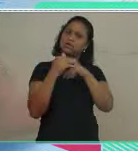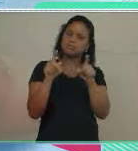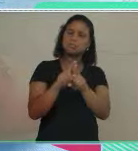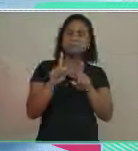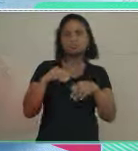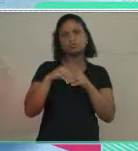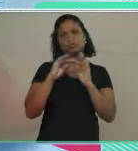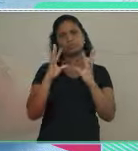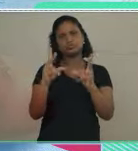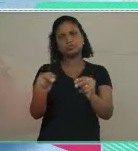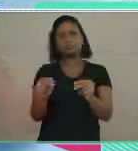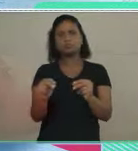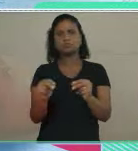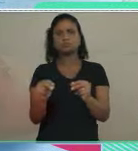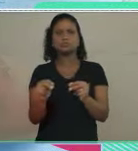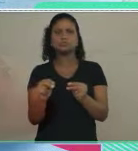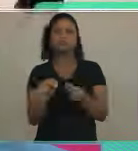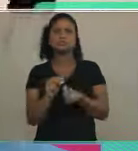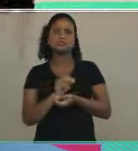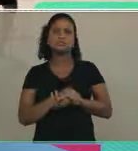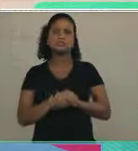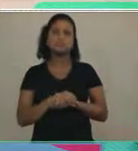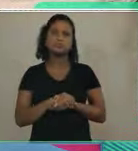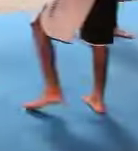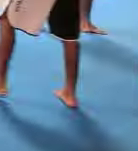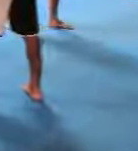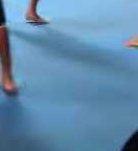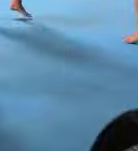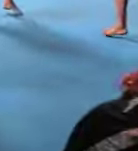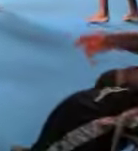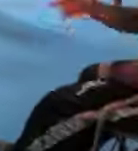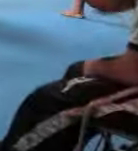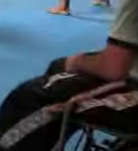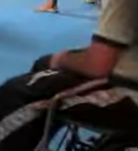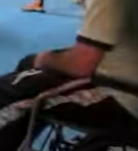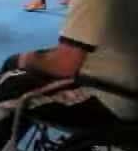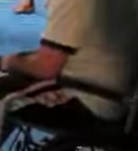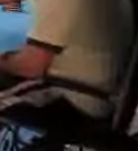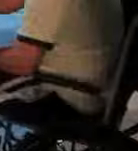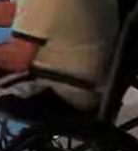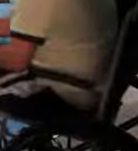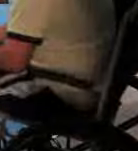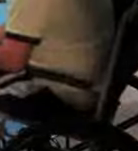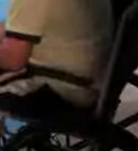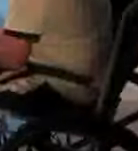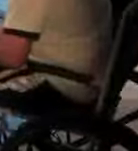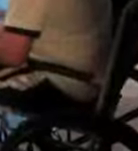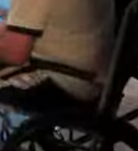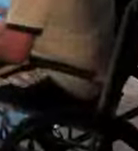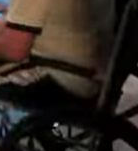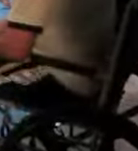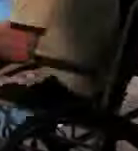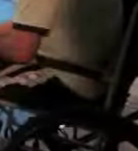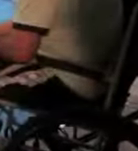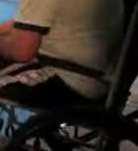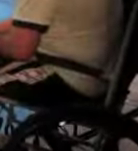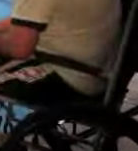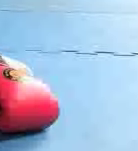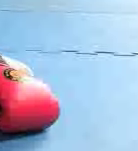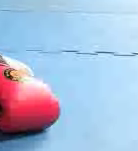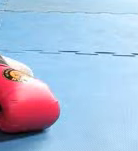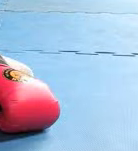diferenças entendeu é a mesma coisa sabe ele desempenha um excelente trabalho e assim o carinho